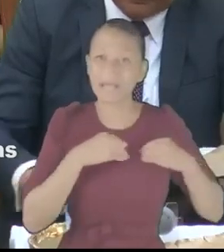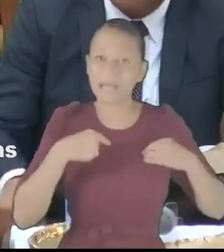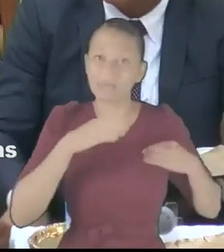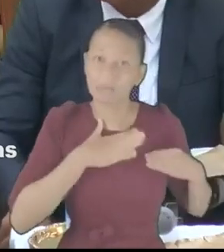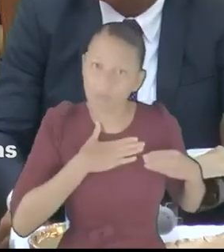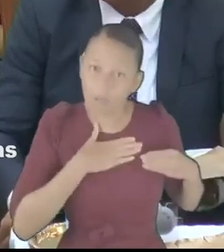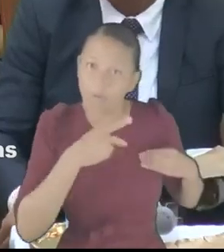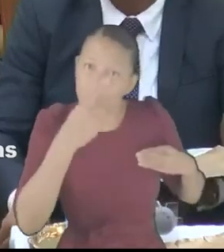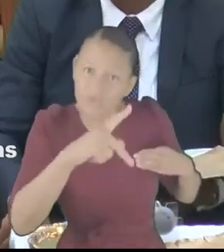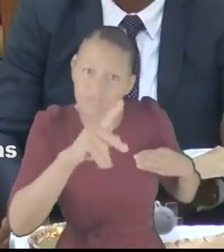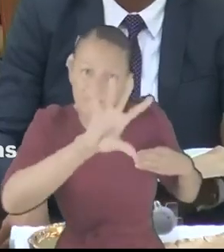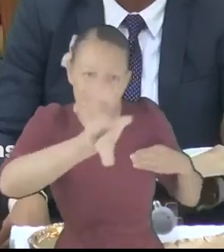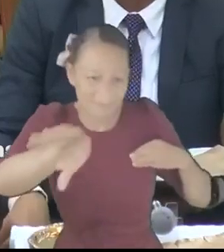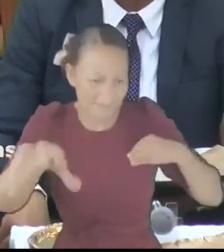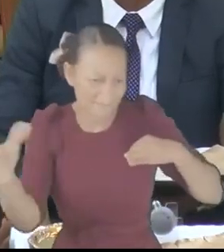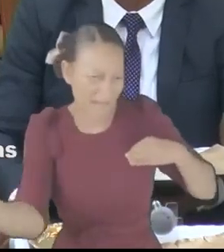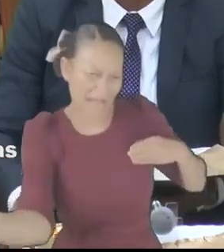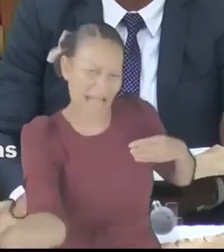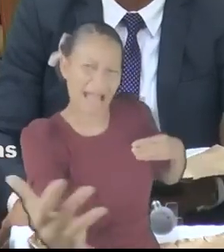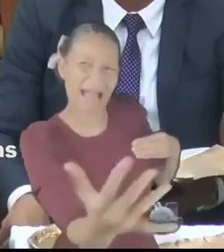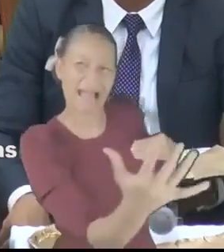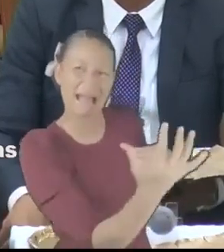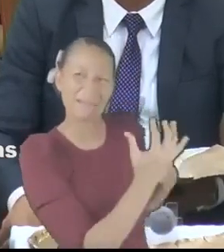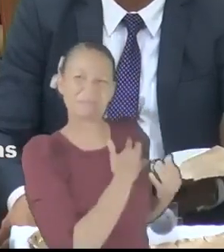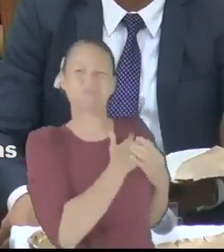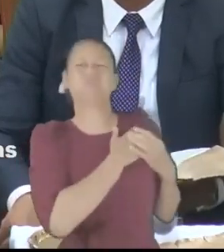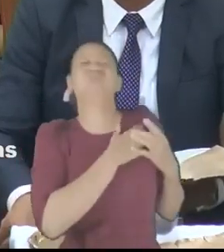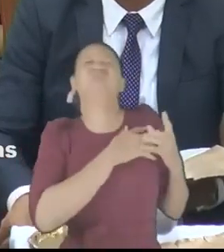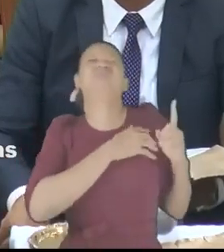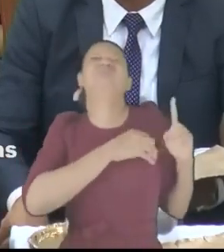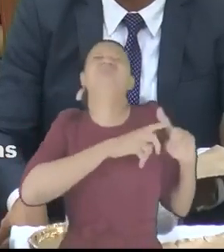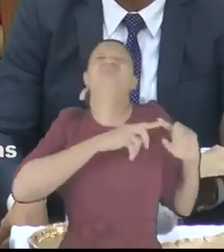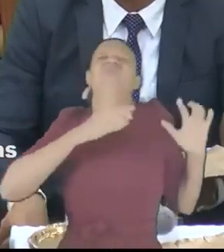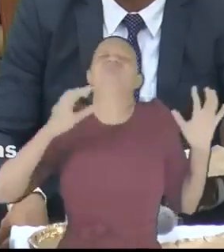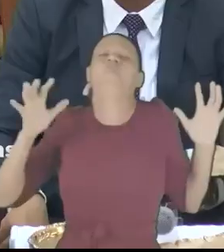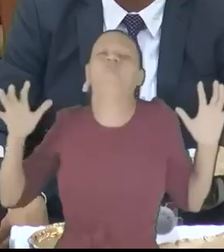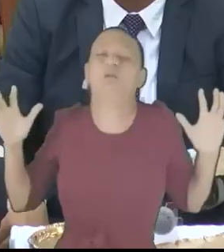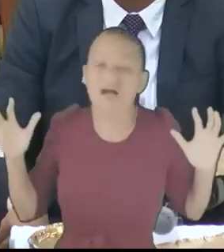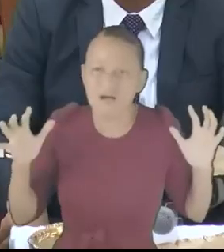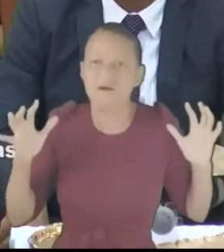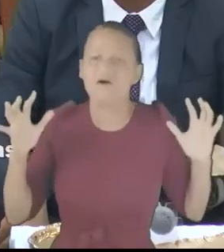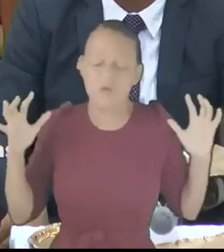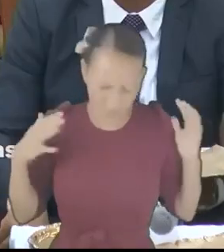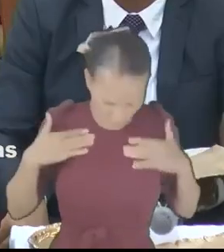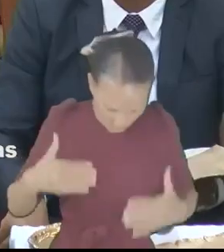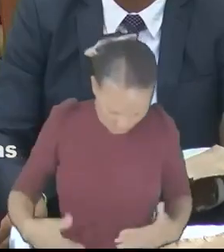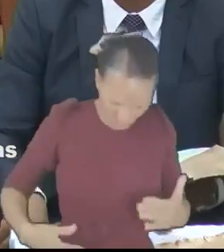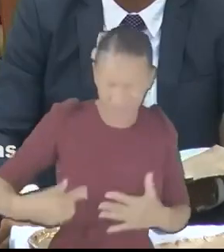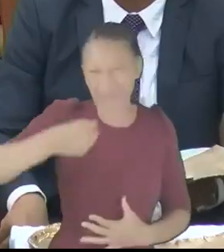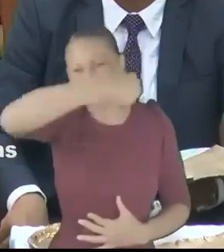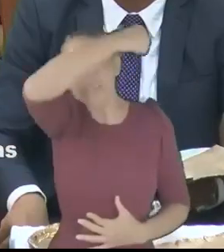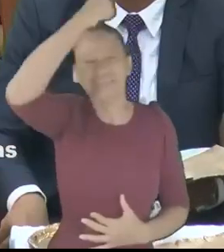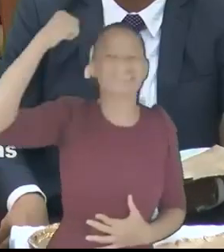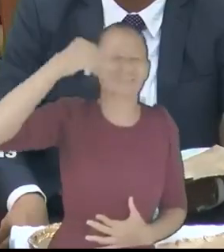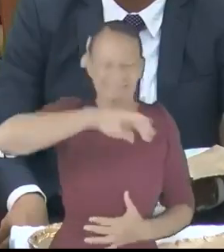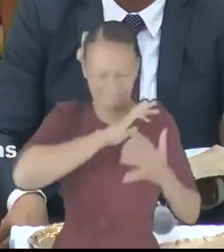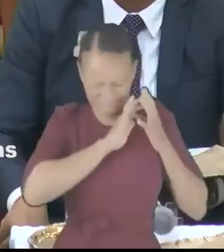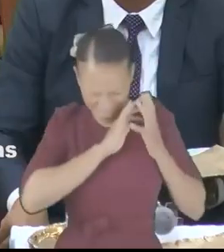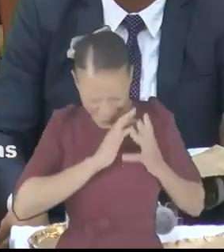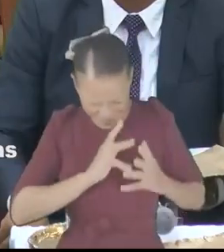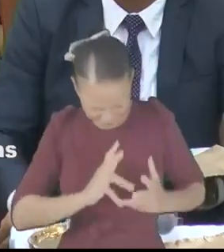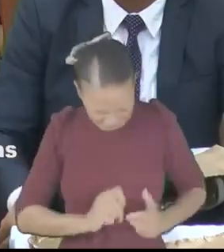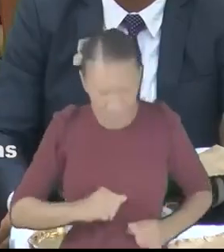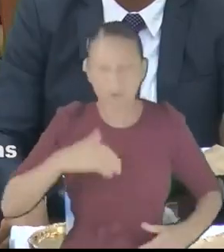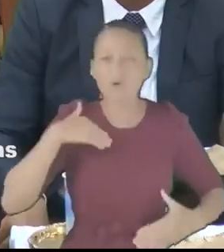foram transferidos para Ele. O corpo de Jesus, o corpo santo de Jesus, o corpo imaculado